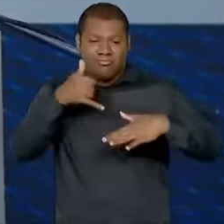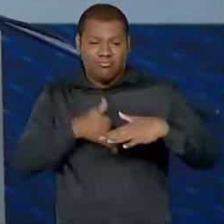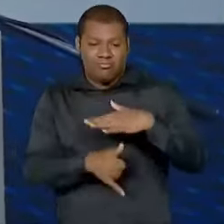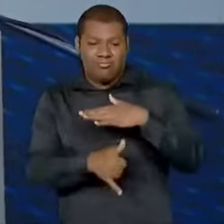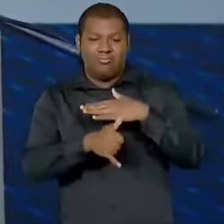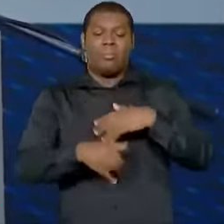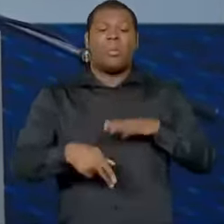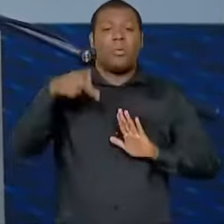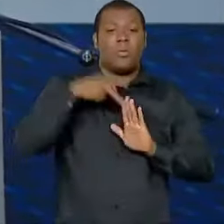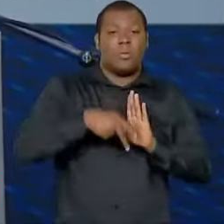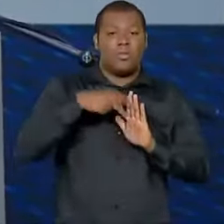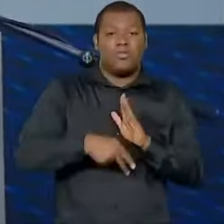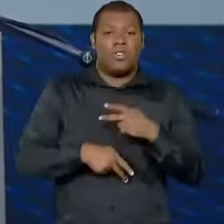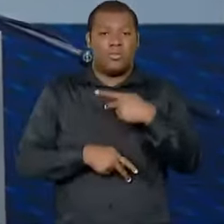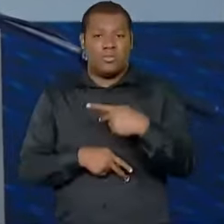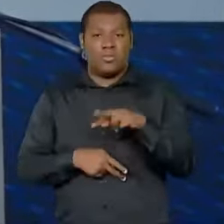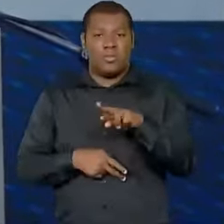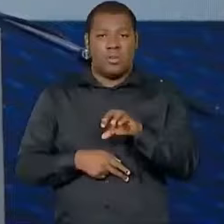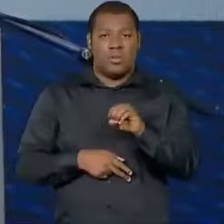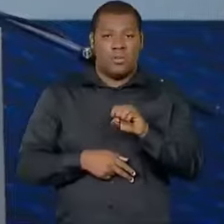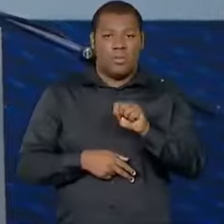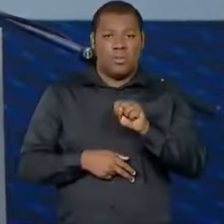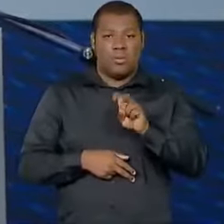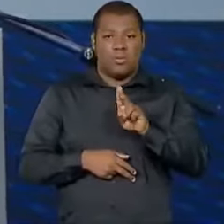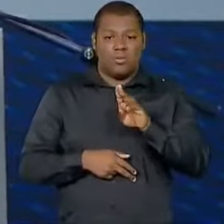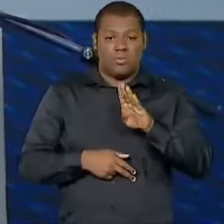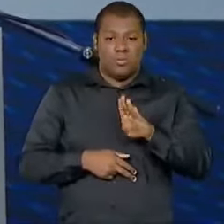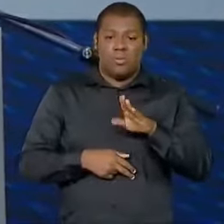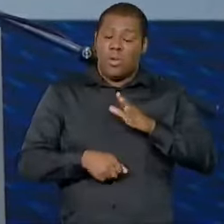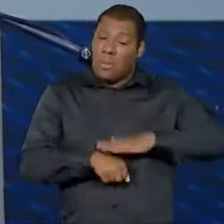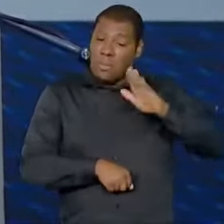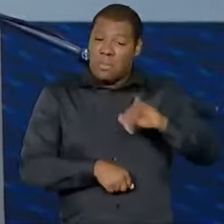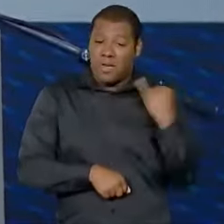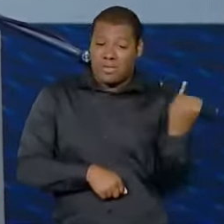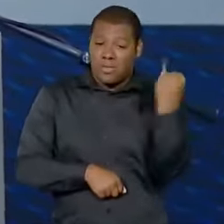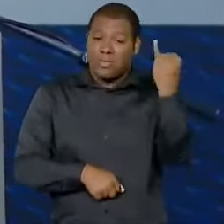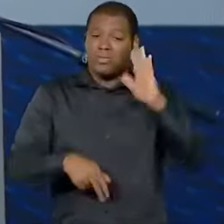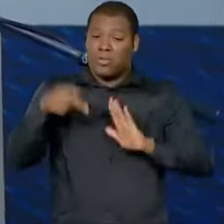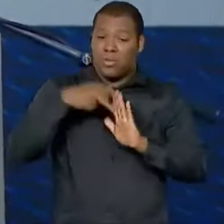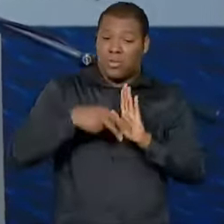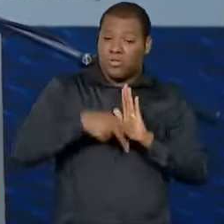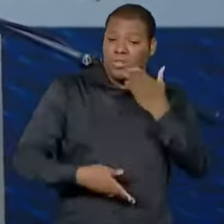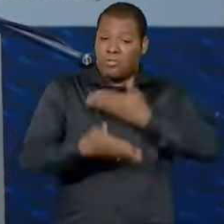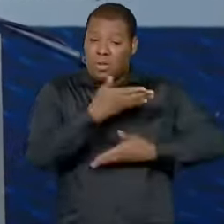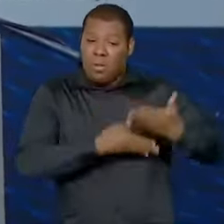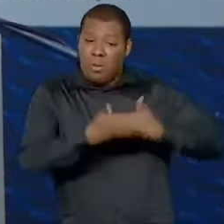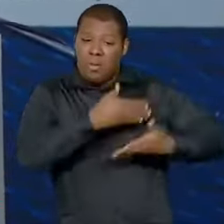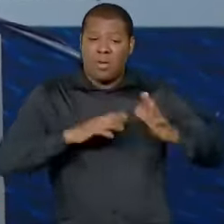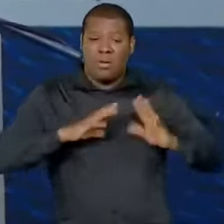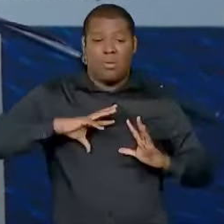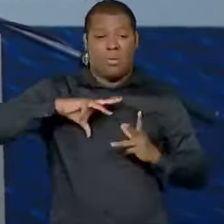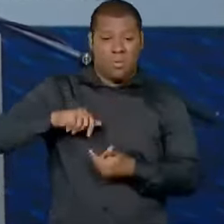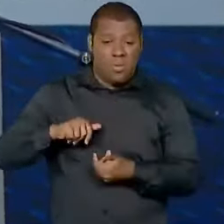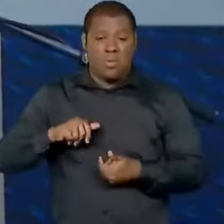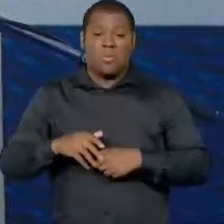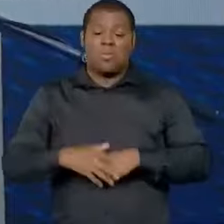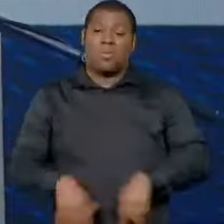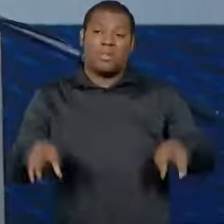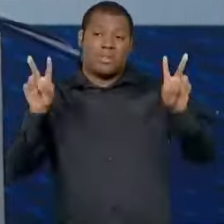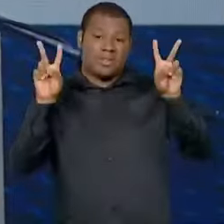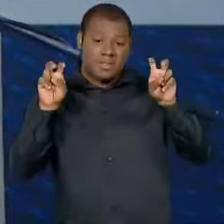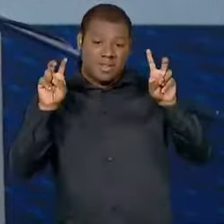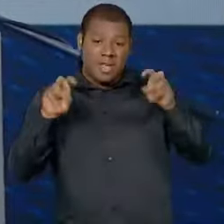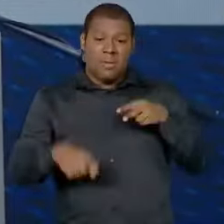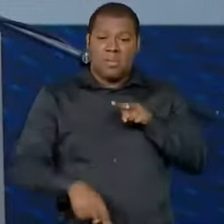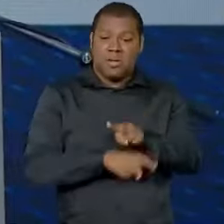PROSUB é o maior e mais importante projeto de cooperação internacional em assuntos de